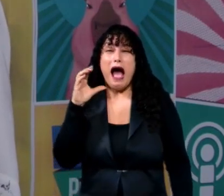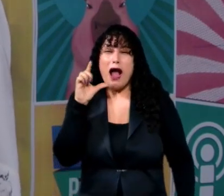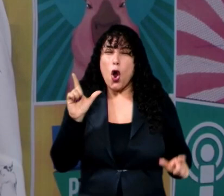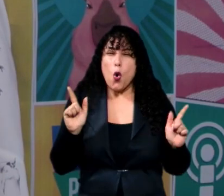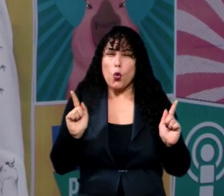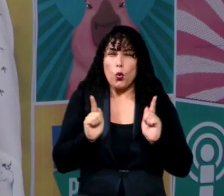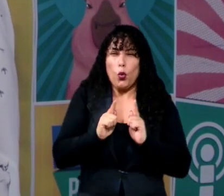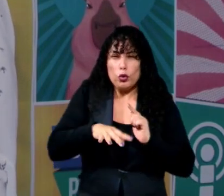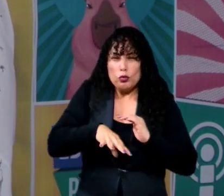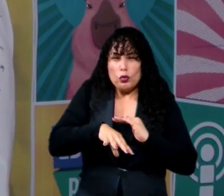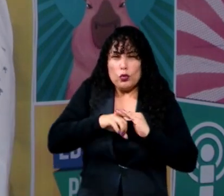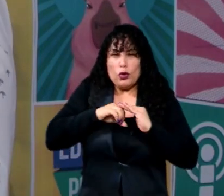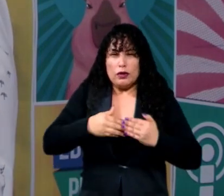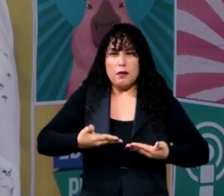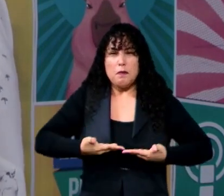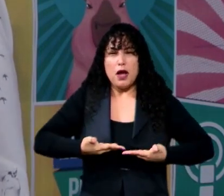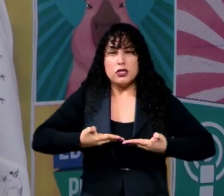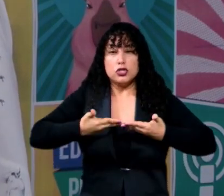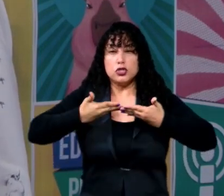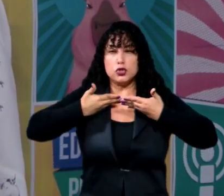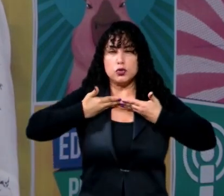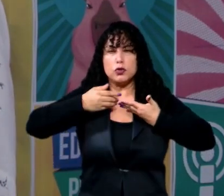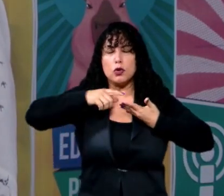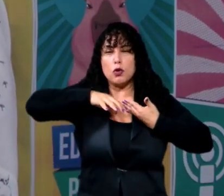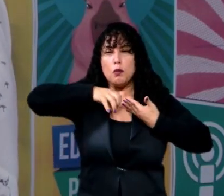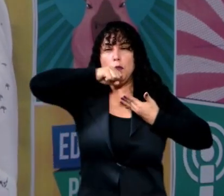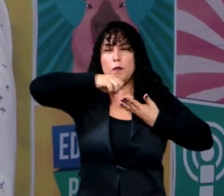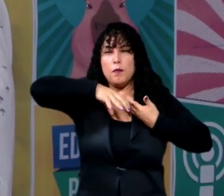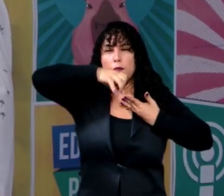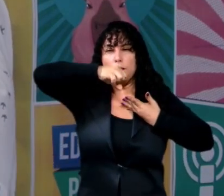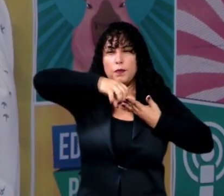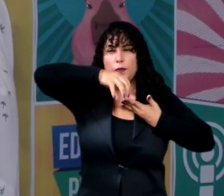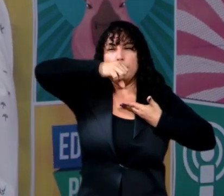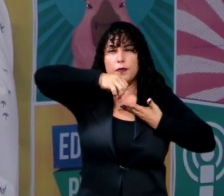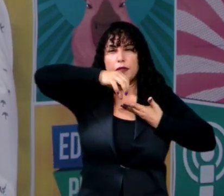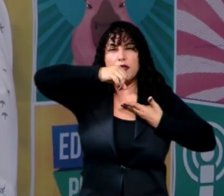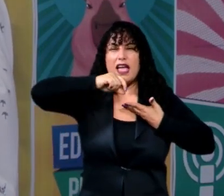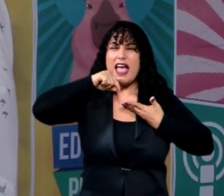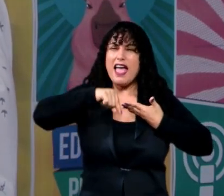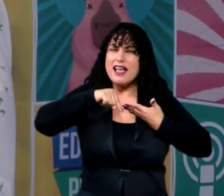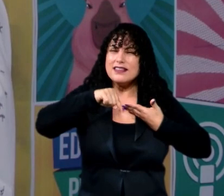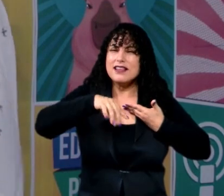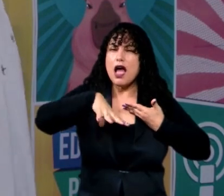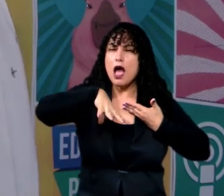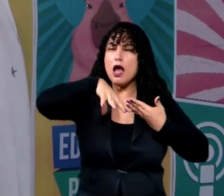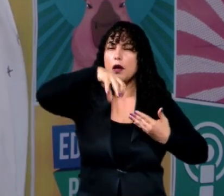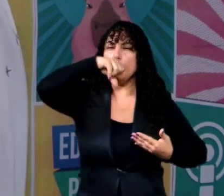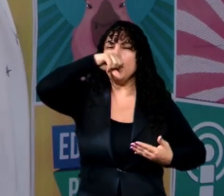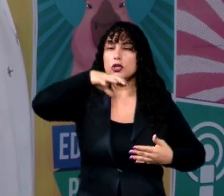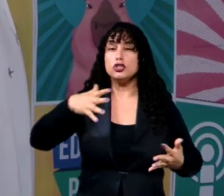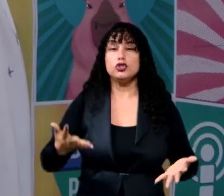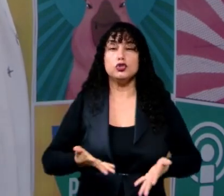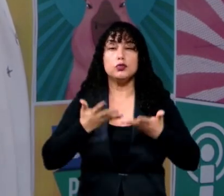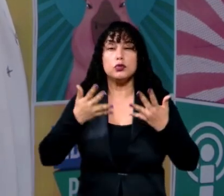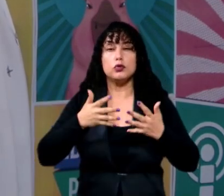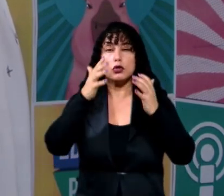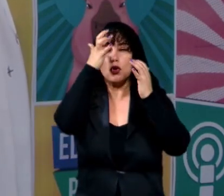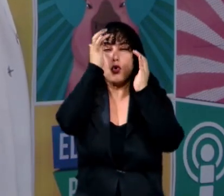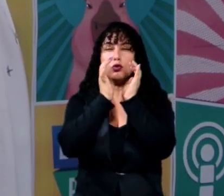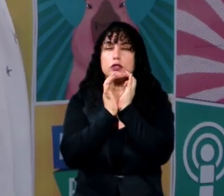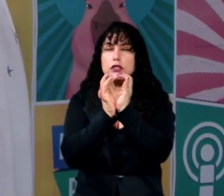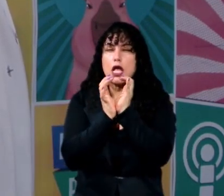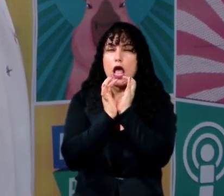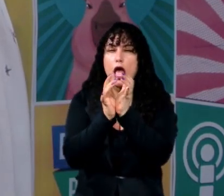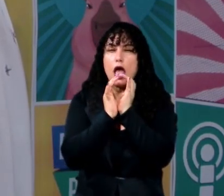curtinha, aqui na parte de cima do peito. Essa respiração estimula no cérebro o